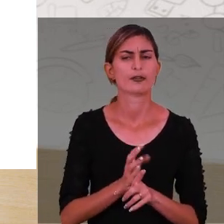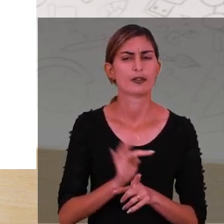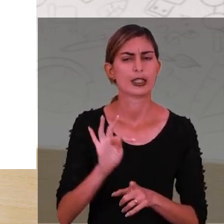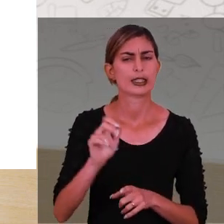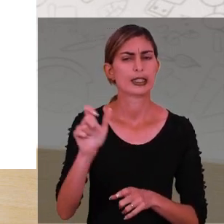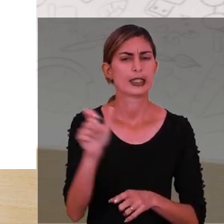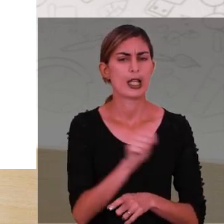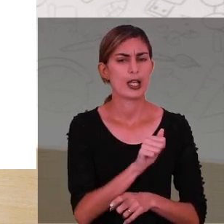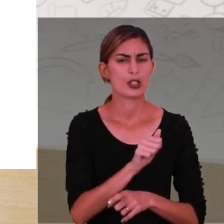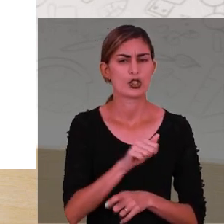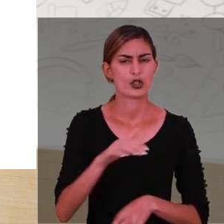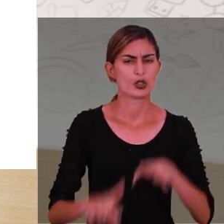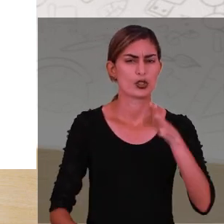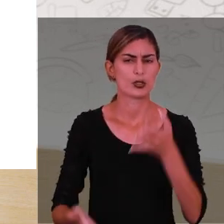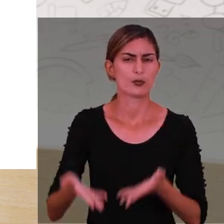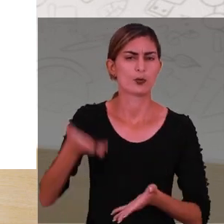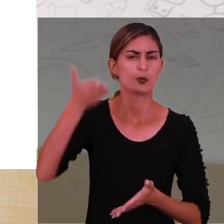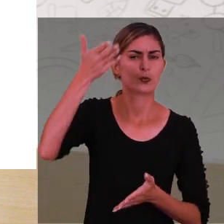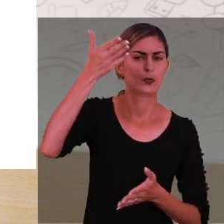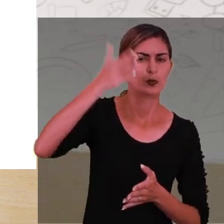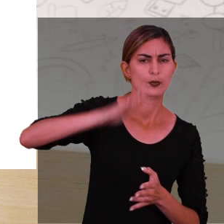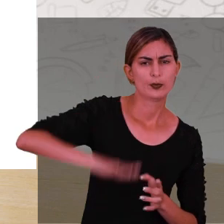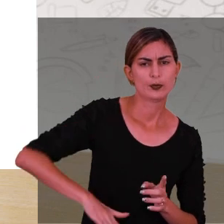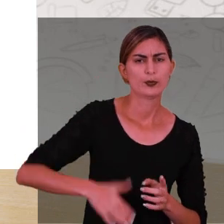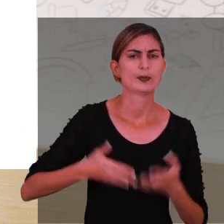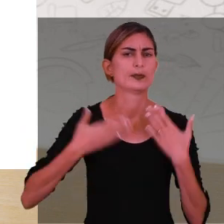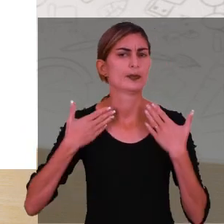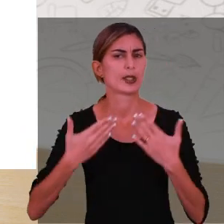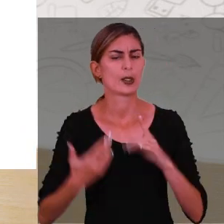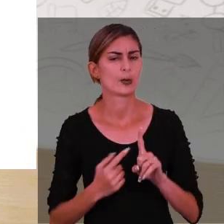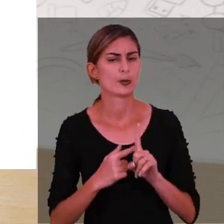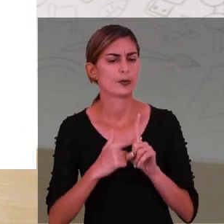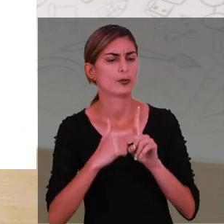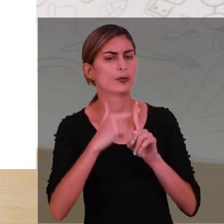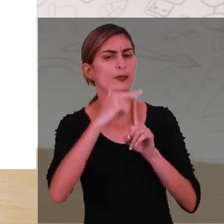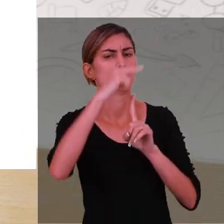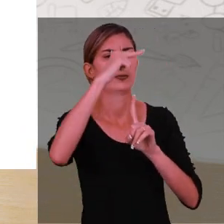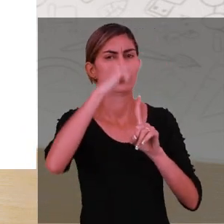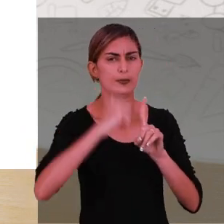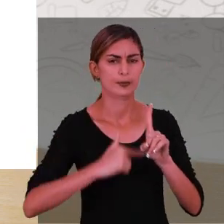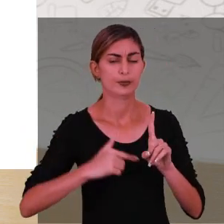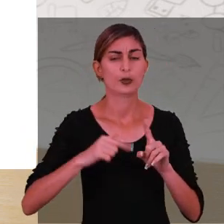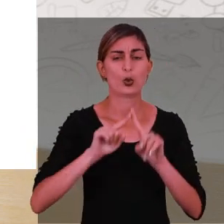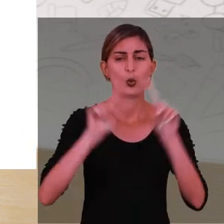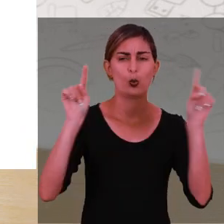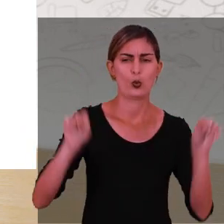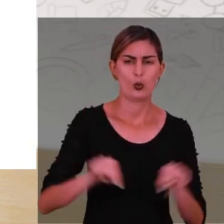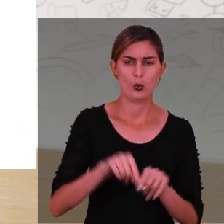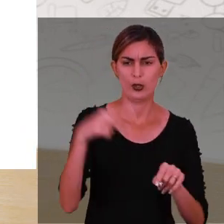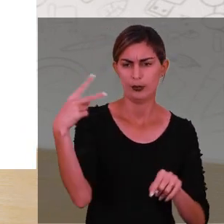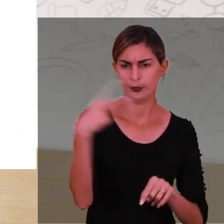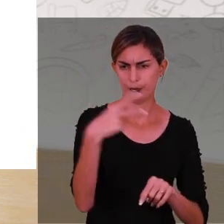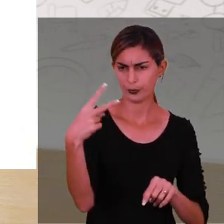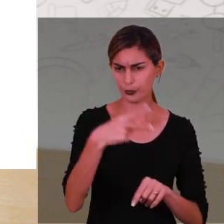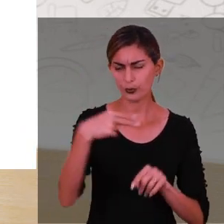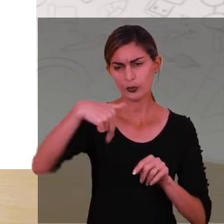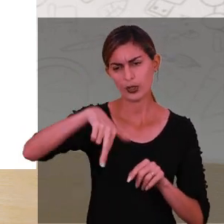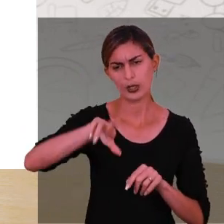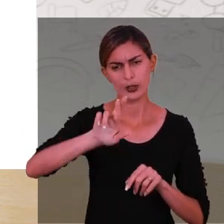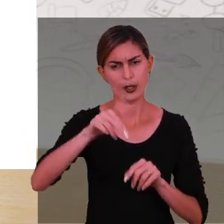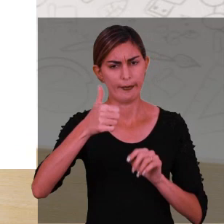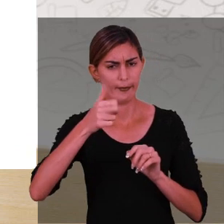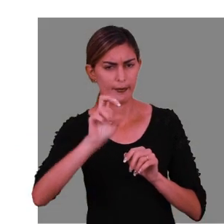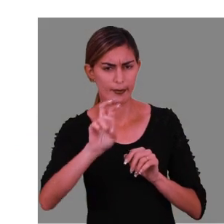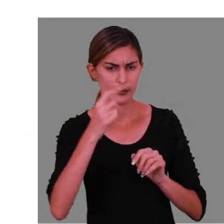verificar a taxa de metabolismo para esta atividade. Essa taxa é conferida no quadro 2 do anexo 3 da